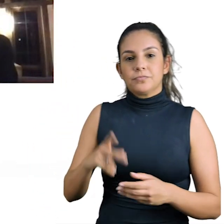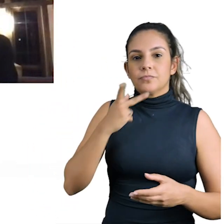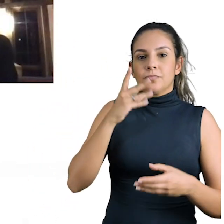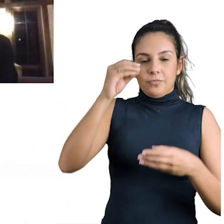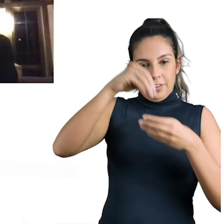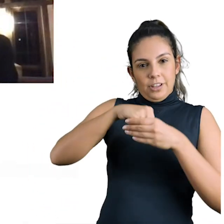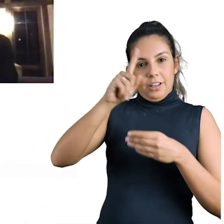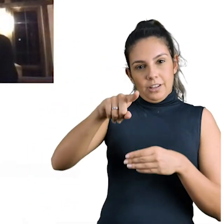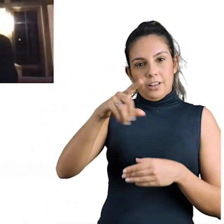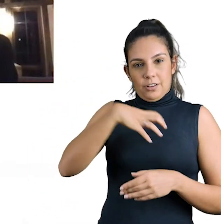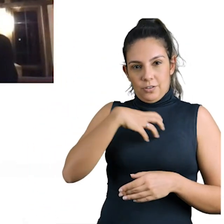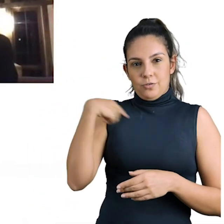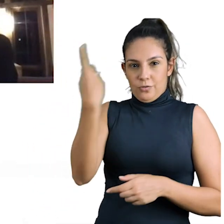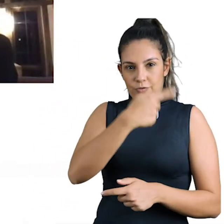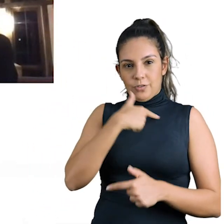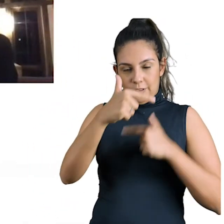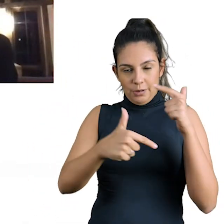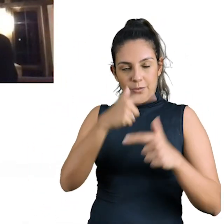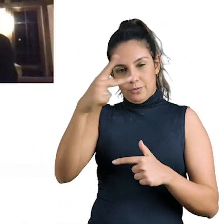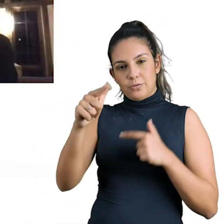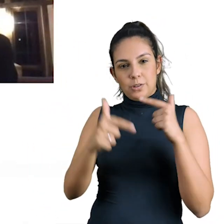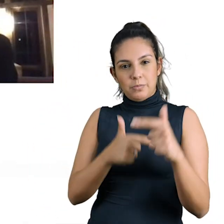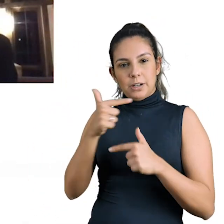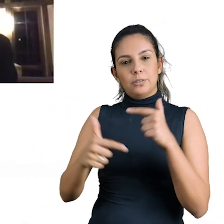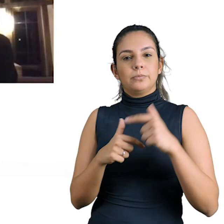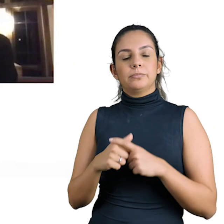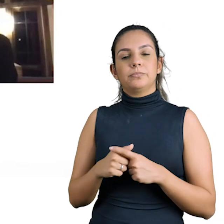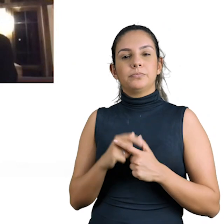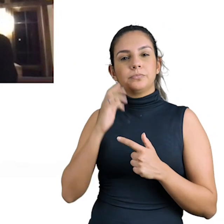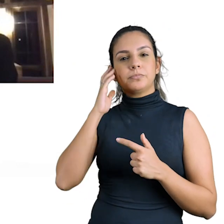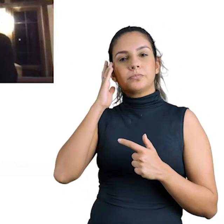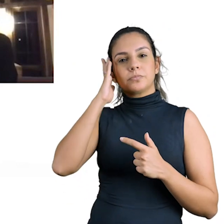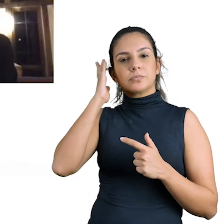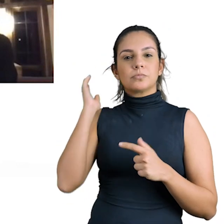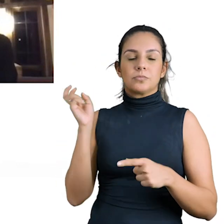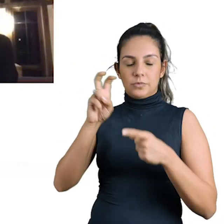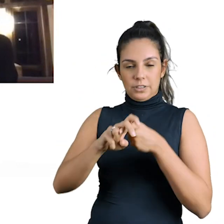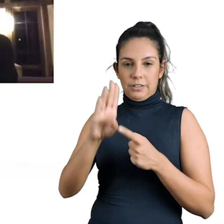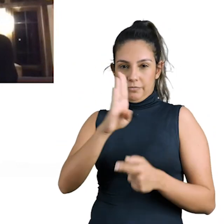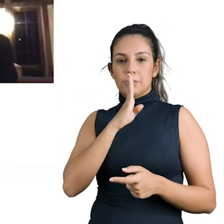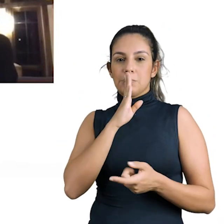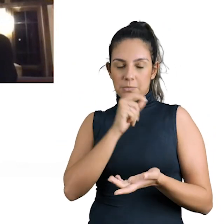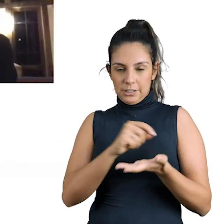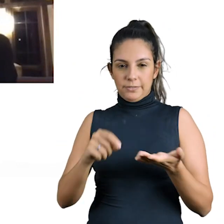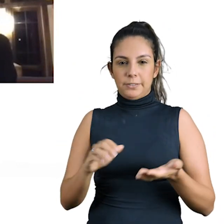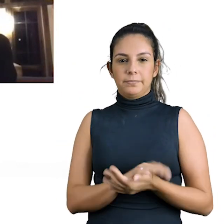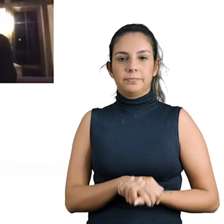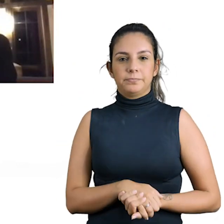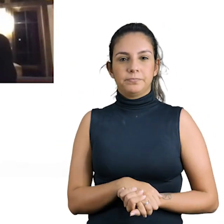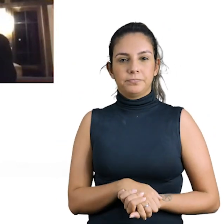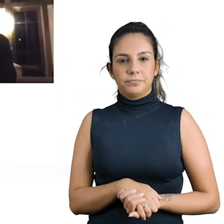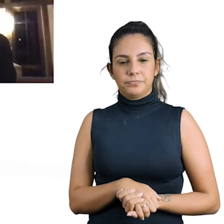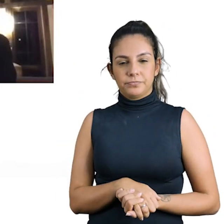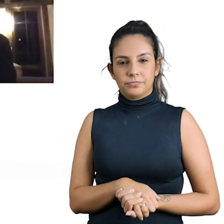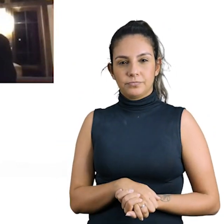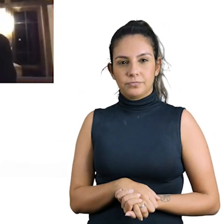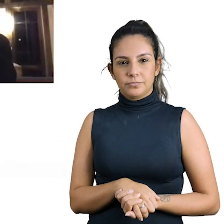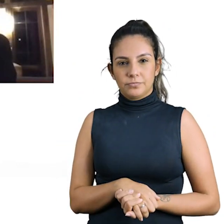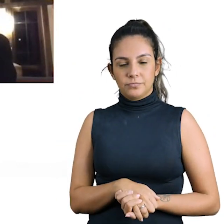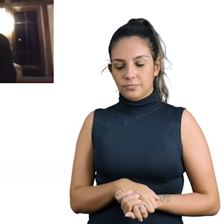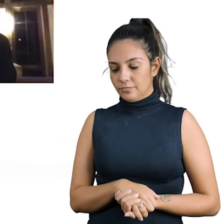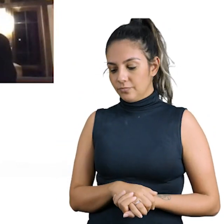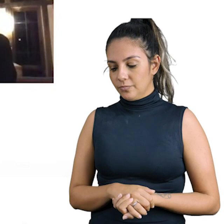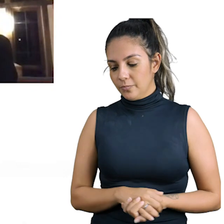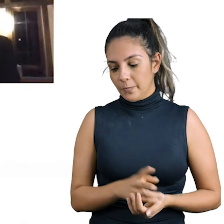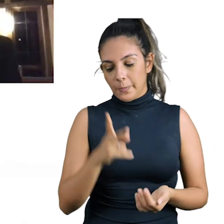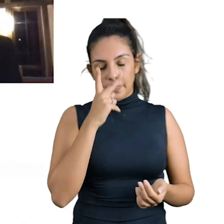é característica do nosso trabalho, do seu trabalho. Tem que sentar e ficar quieta para escrever, né? Mas eu já estou sentindo...